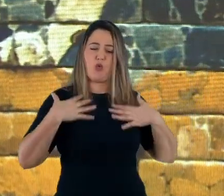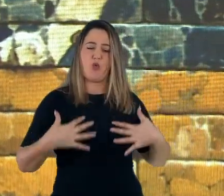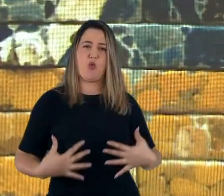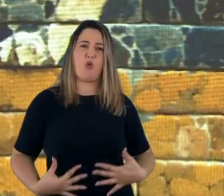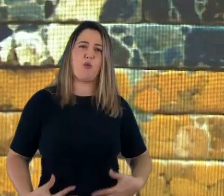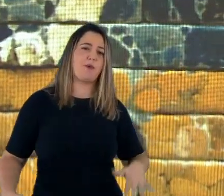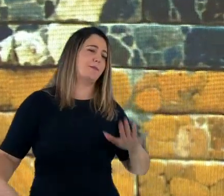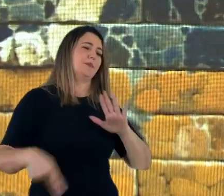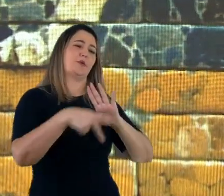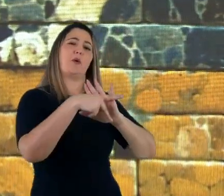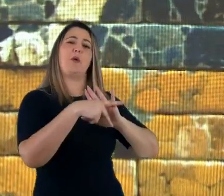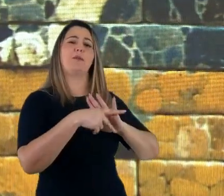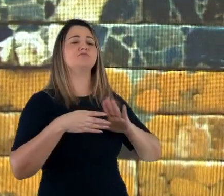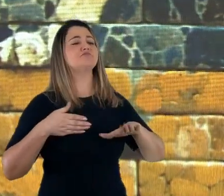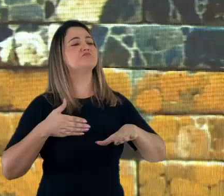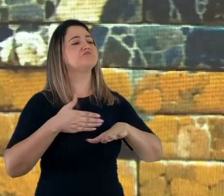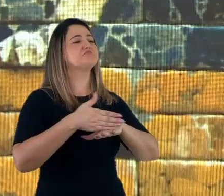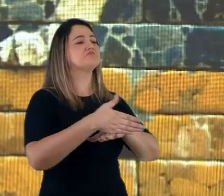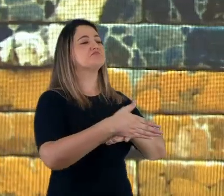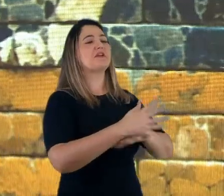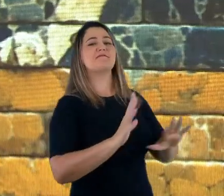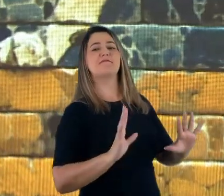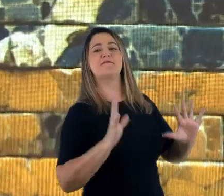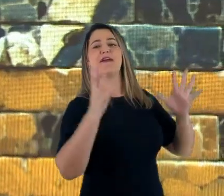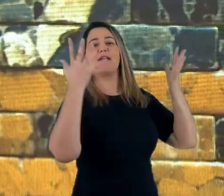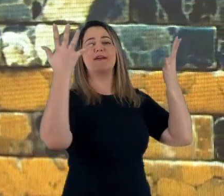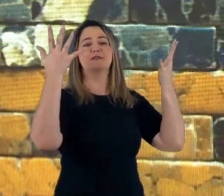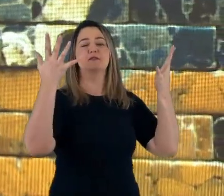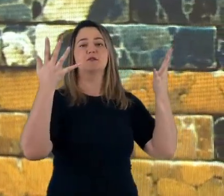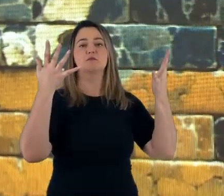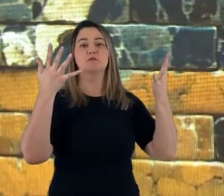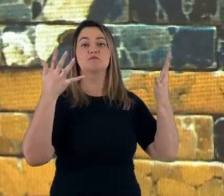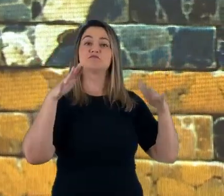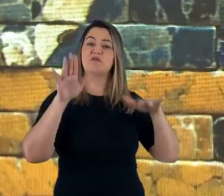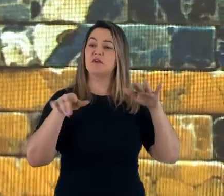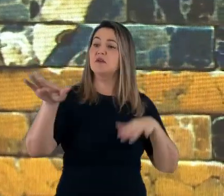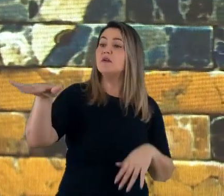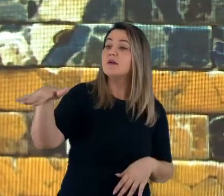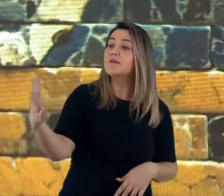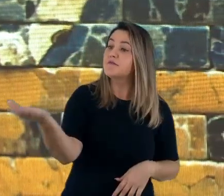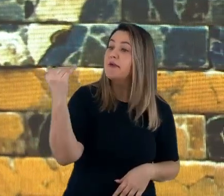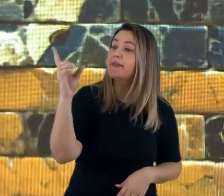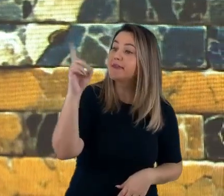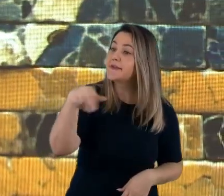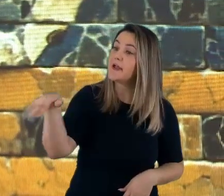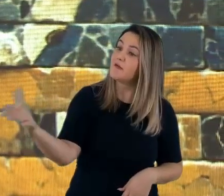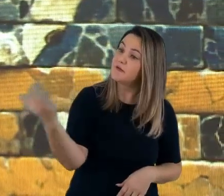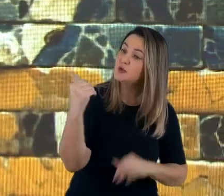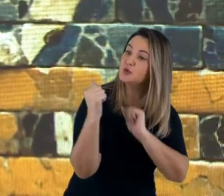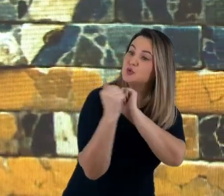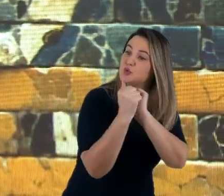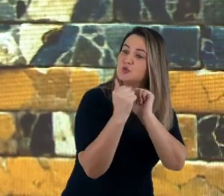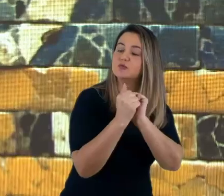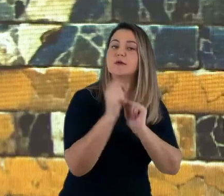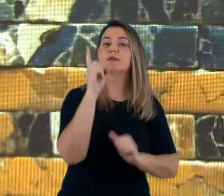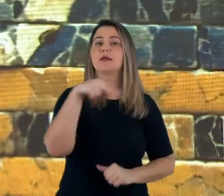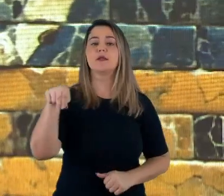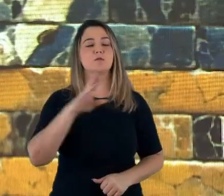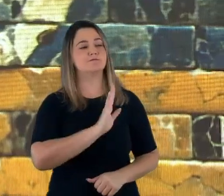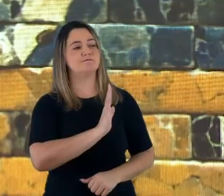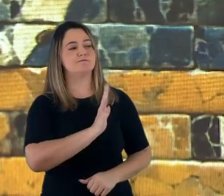aquela festa de orgia. E talvez até questionando, Daniel, você não vem também? Daniel, não. Eu não